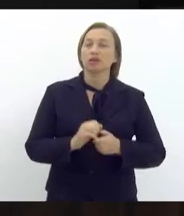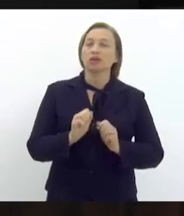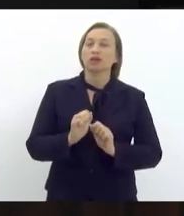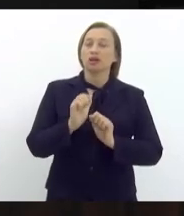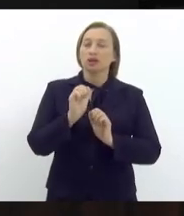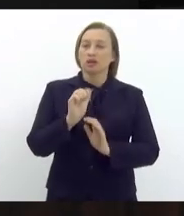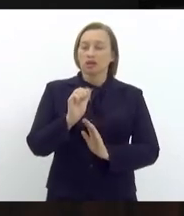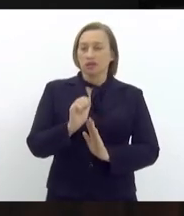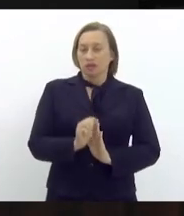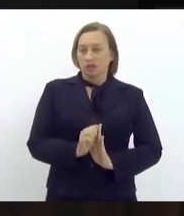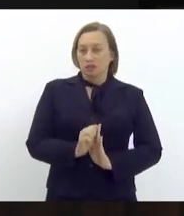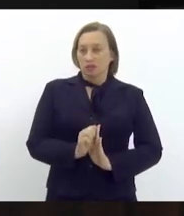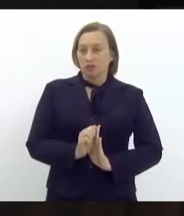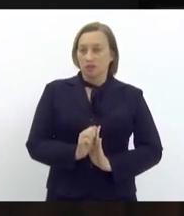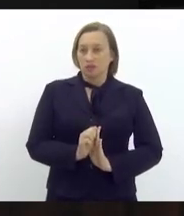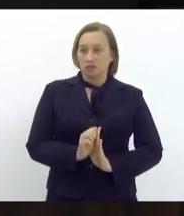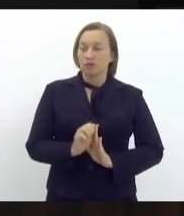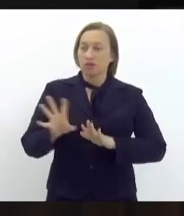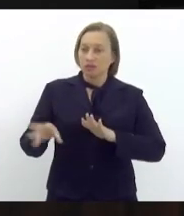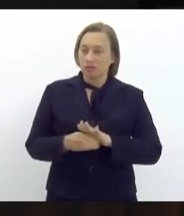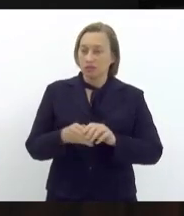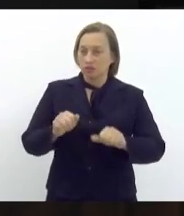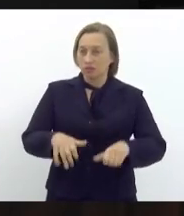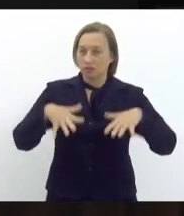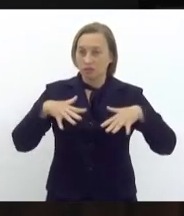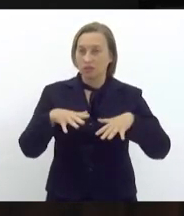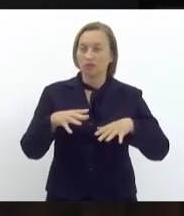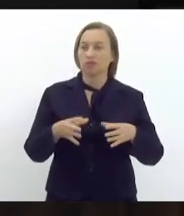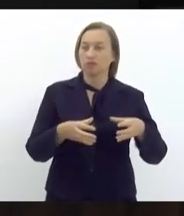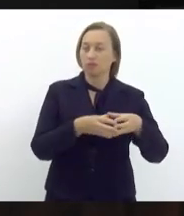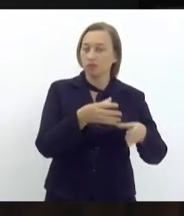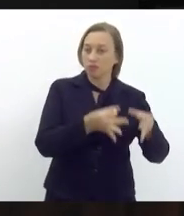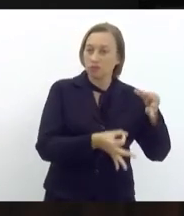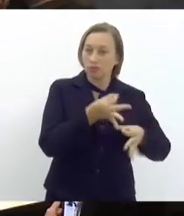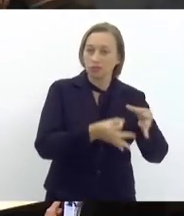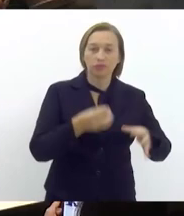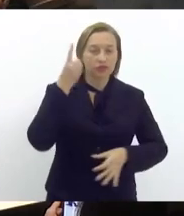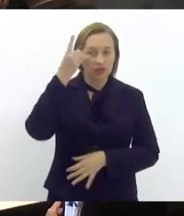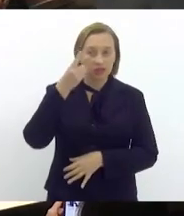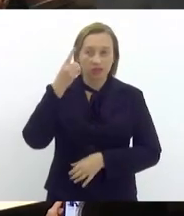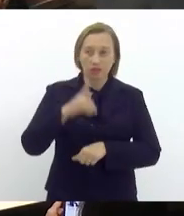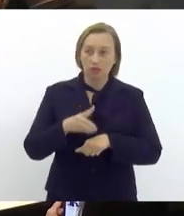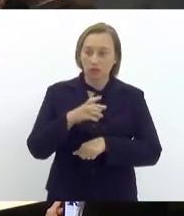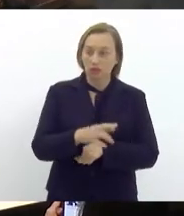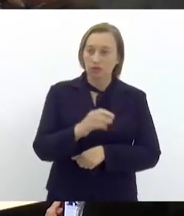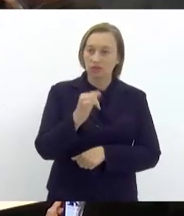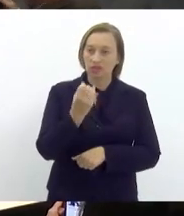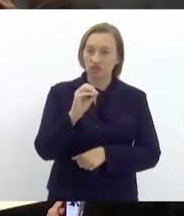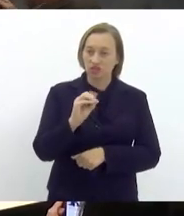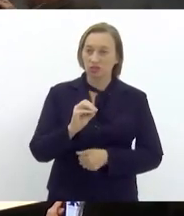plenário para emitir parecer pela comissão de constituição e justiça deputado doutor Serginho